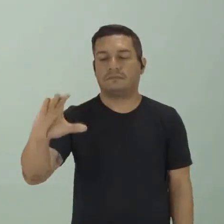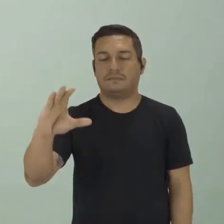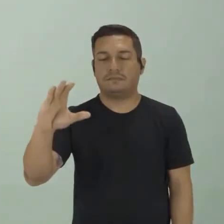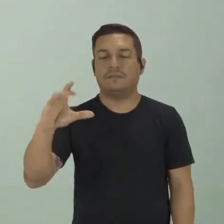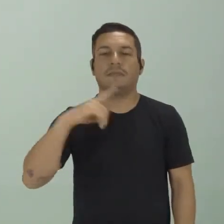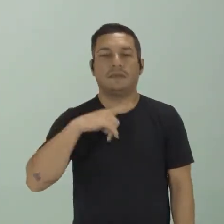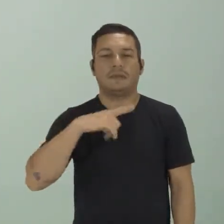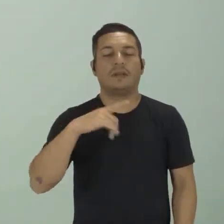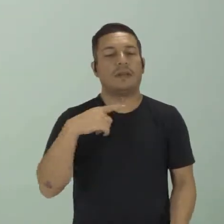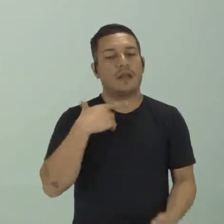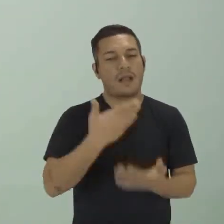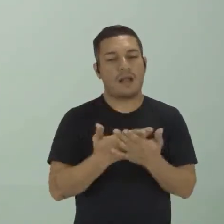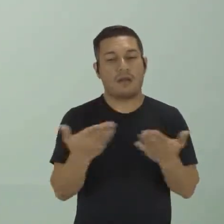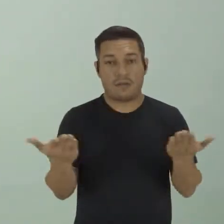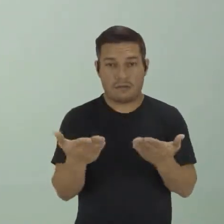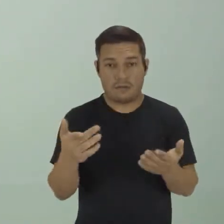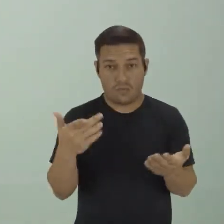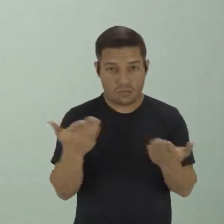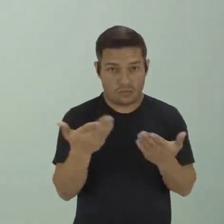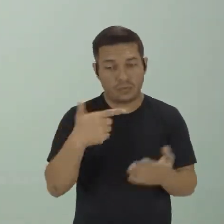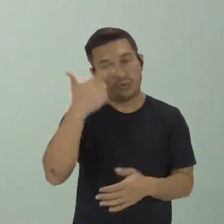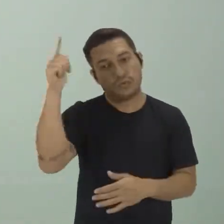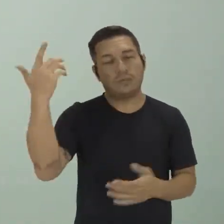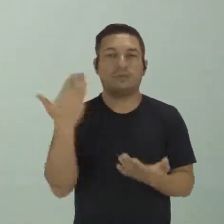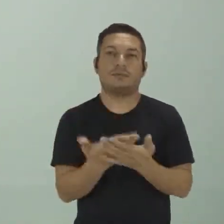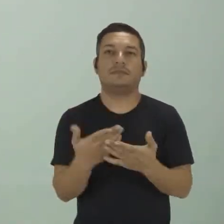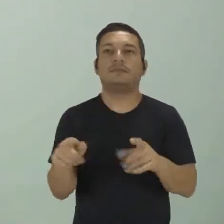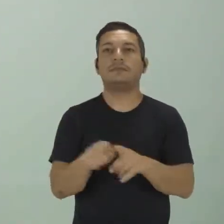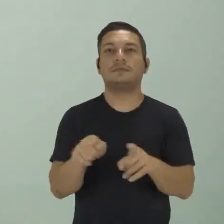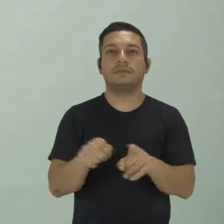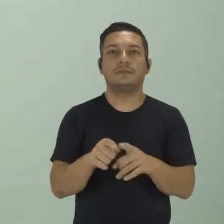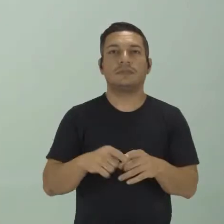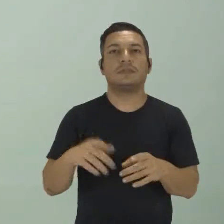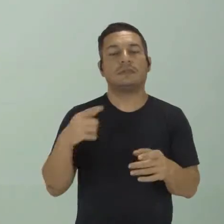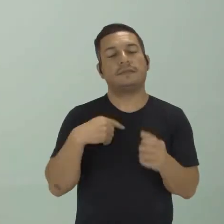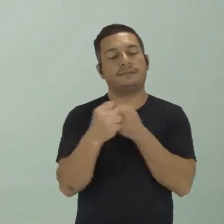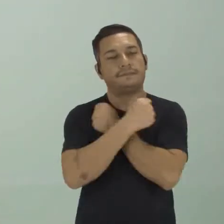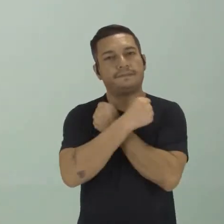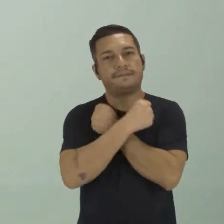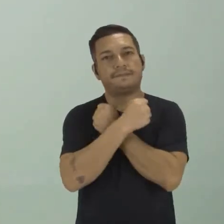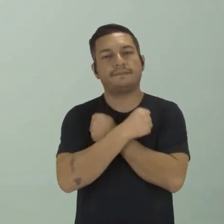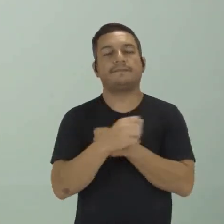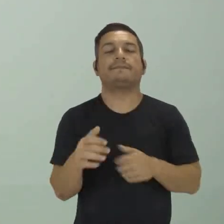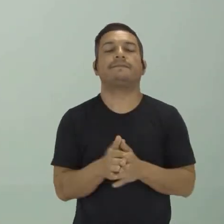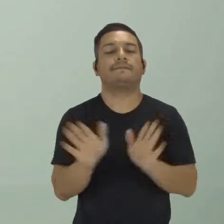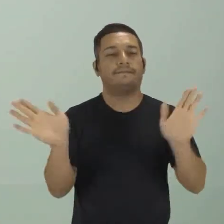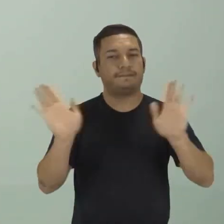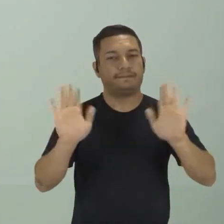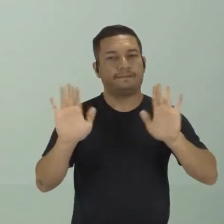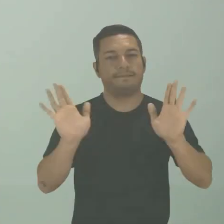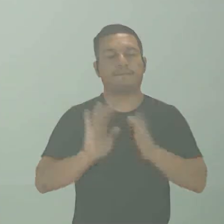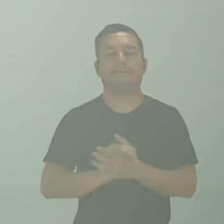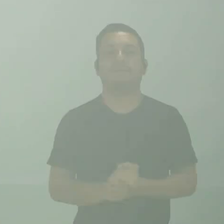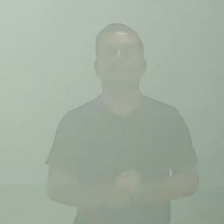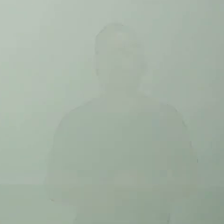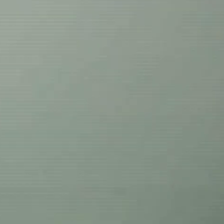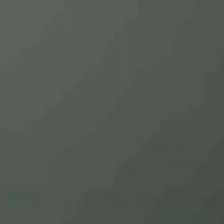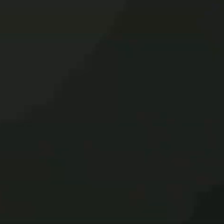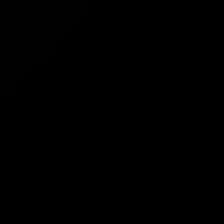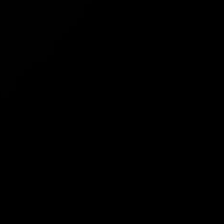a essa aula como outras aulas disponíveis para a sua série. Deixo aqui um forte abraço e até a próxima aula.